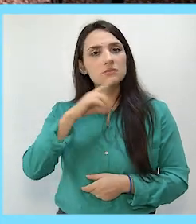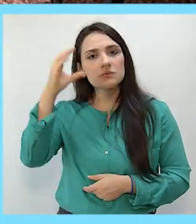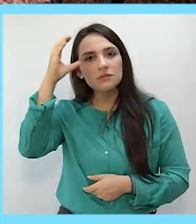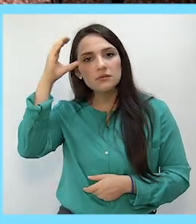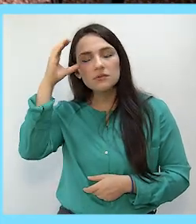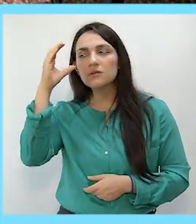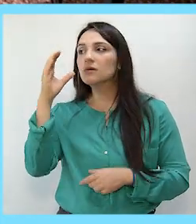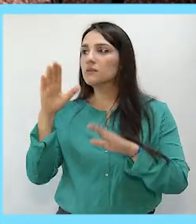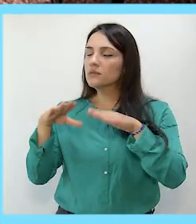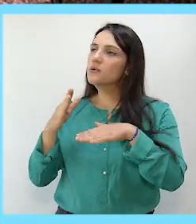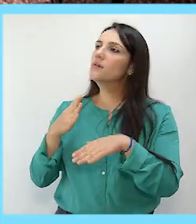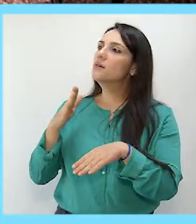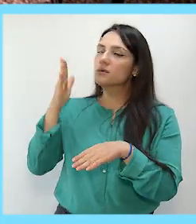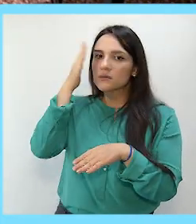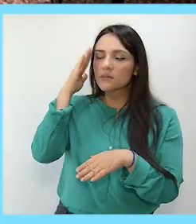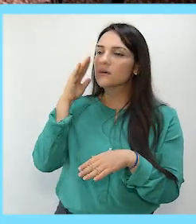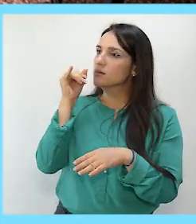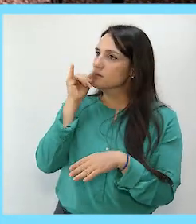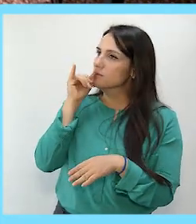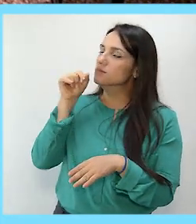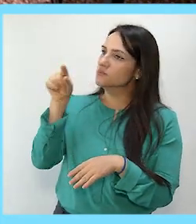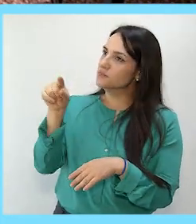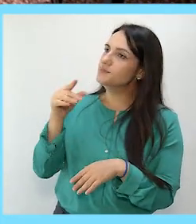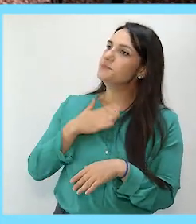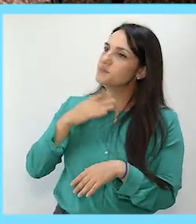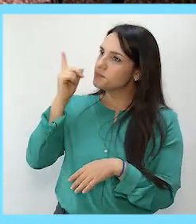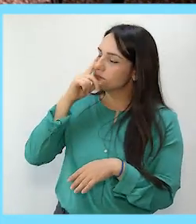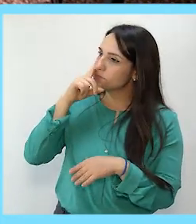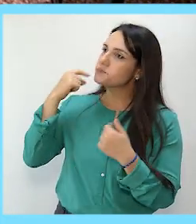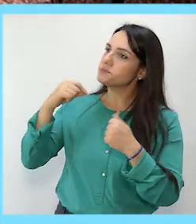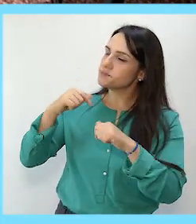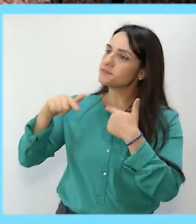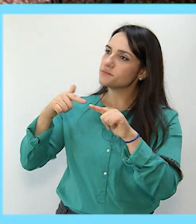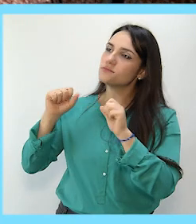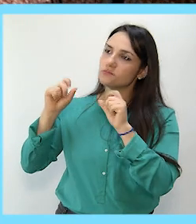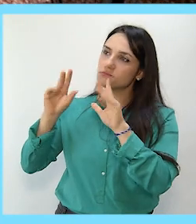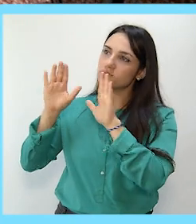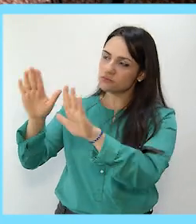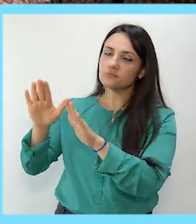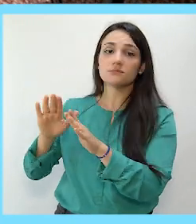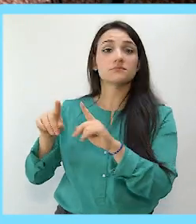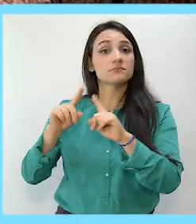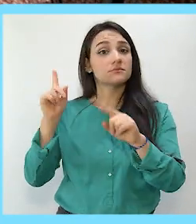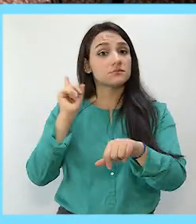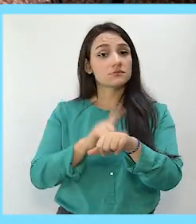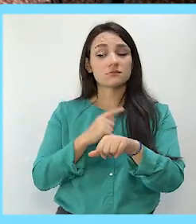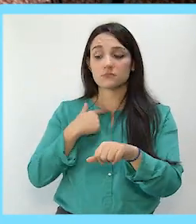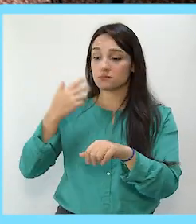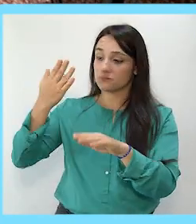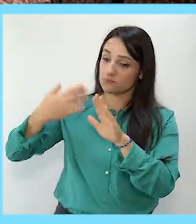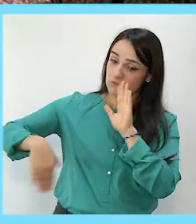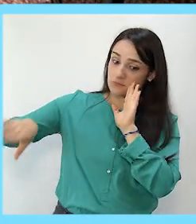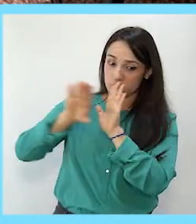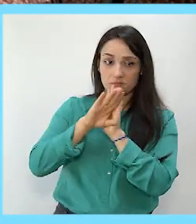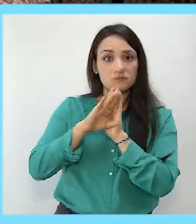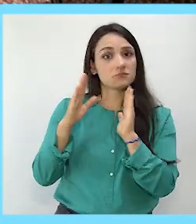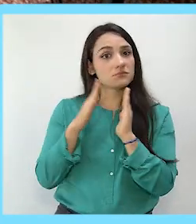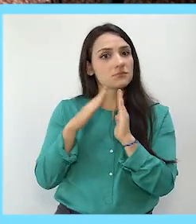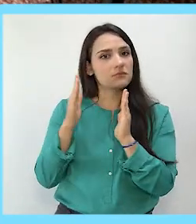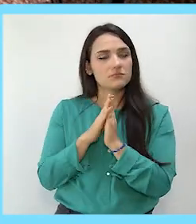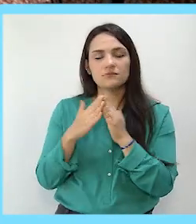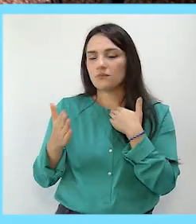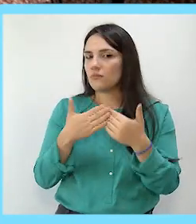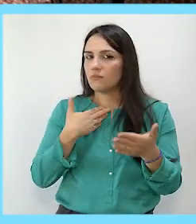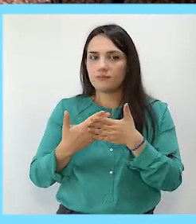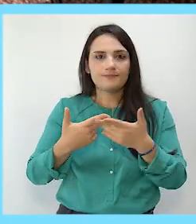estar fora durante muito tempo, mas que nos momentos que eu estou ali, né, eu sou também aquele arrimo.